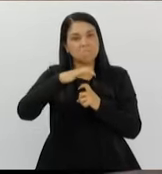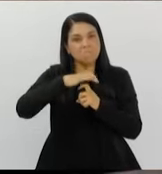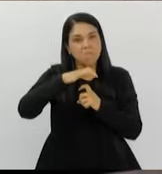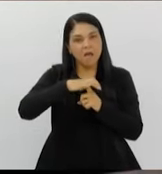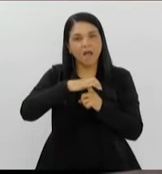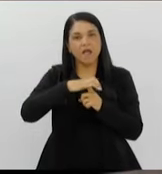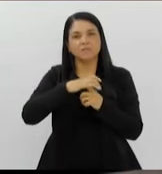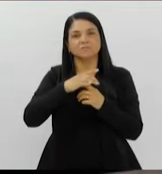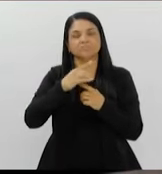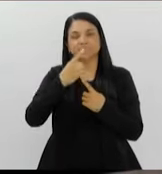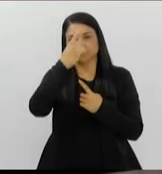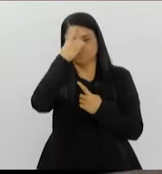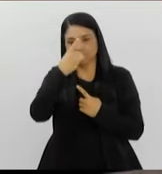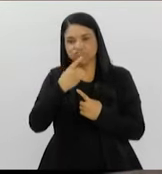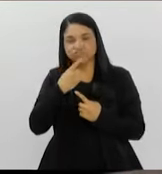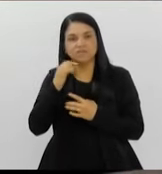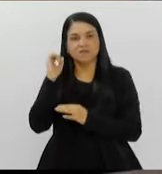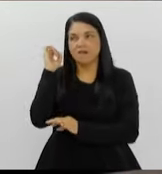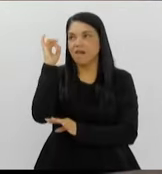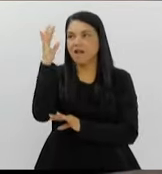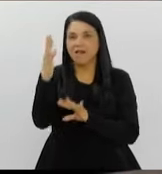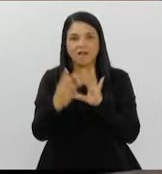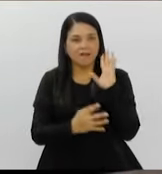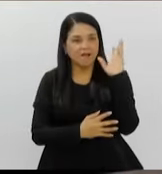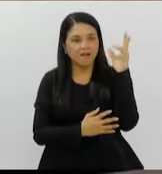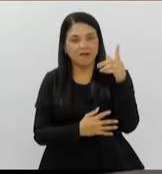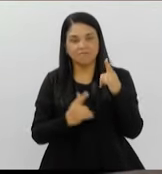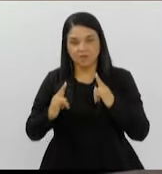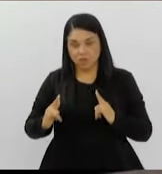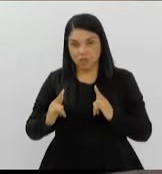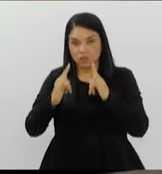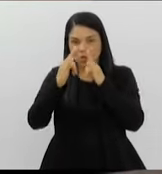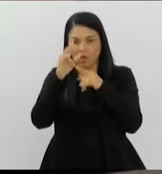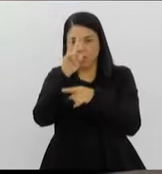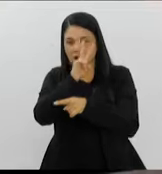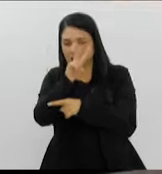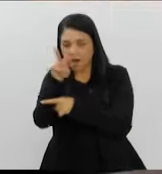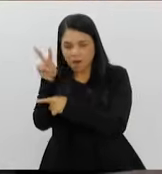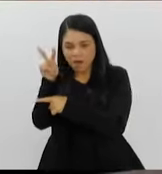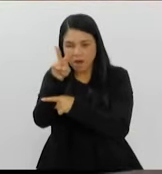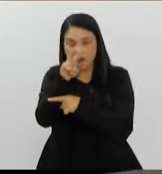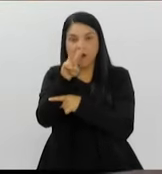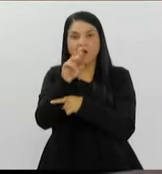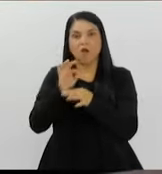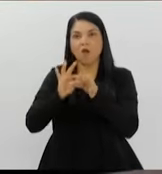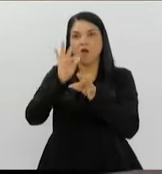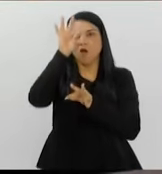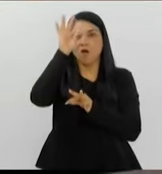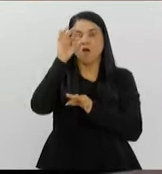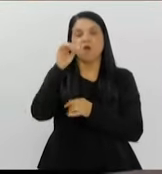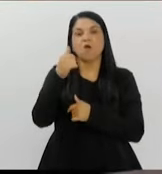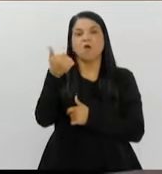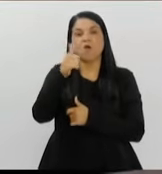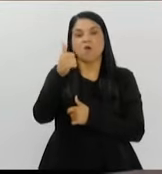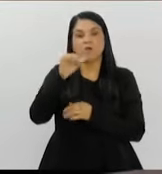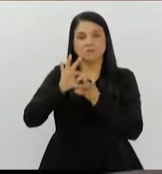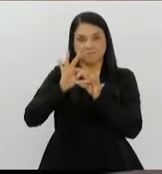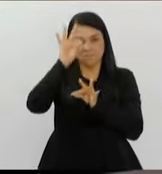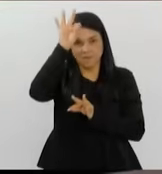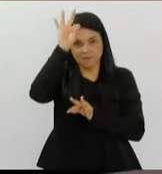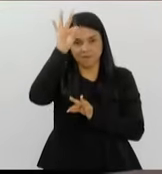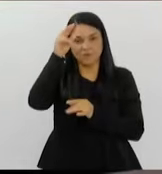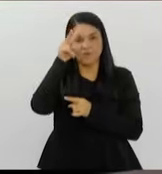paisagismo com uma torre de observação com 11 metros de altura, proporcionando uma